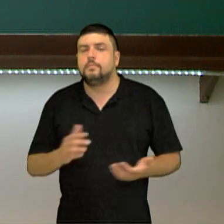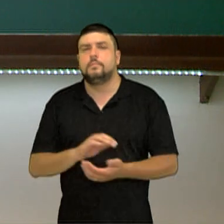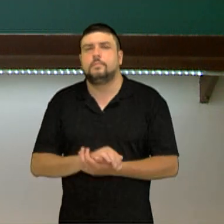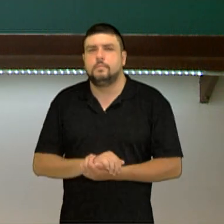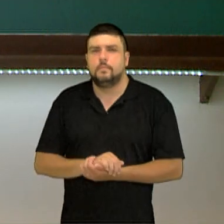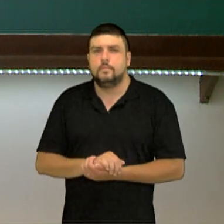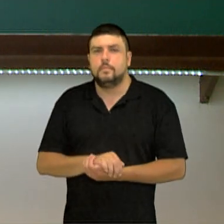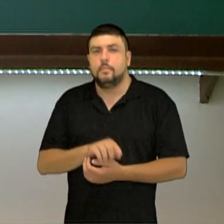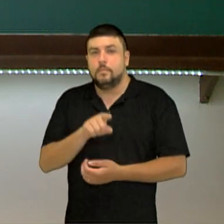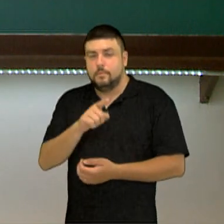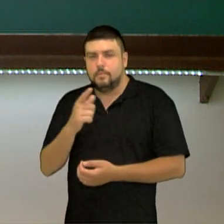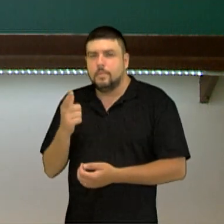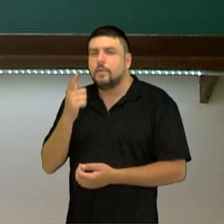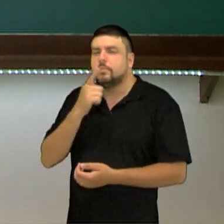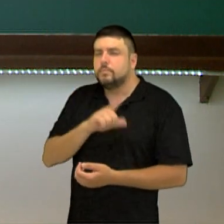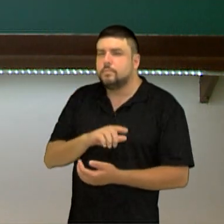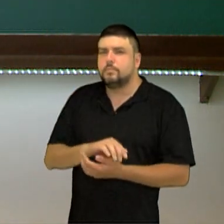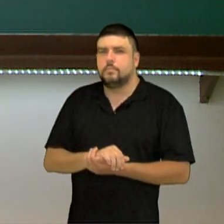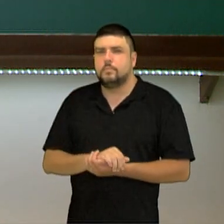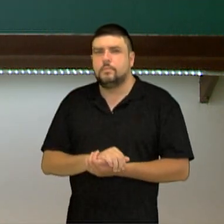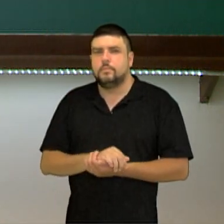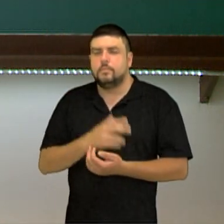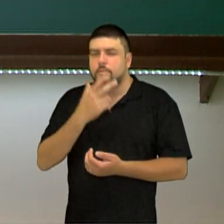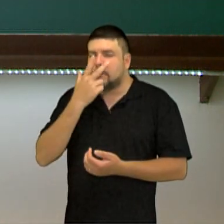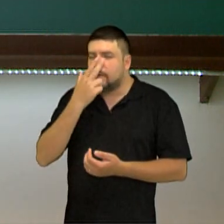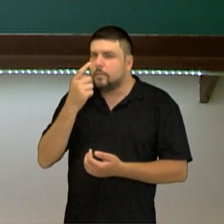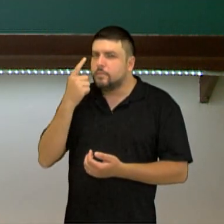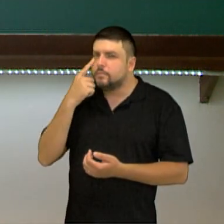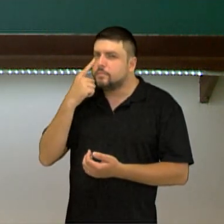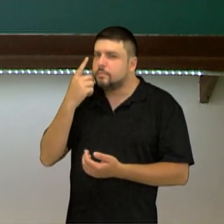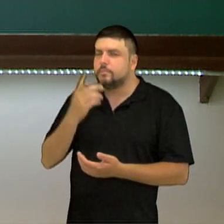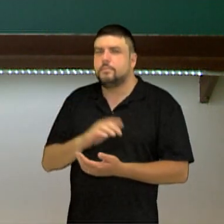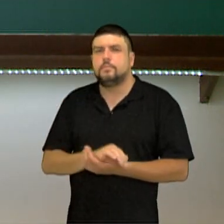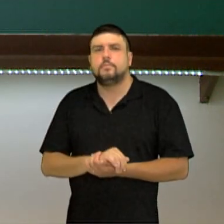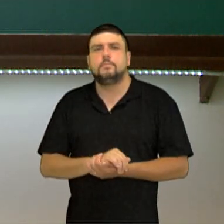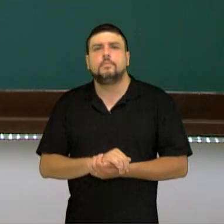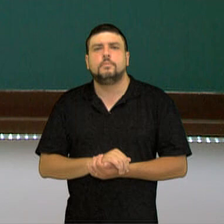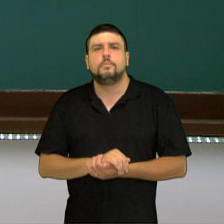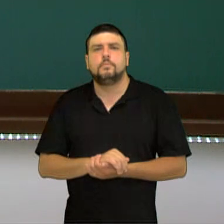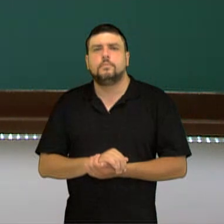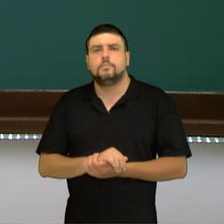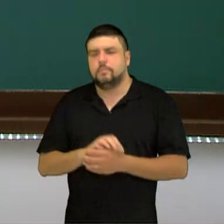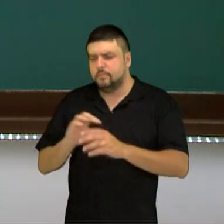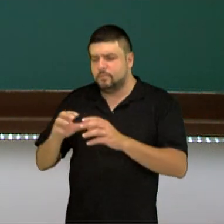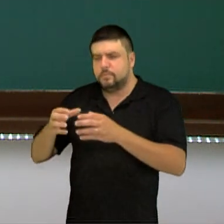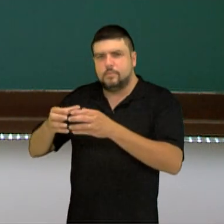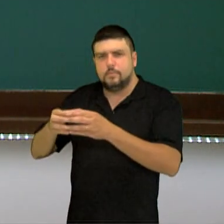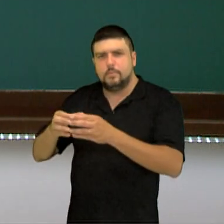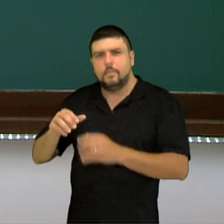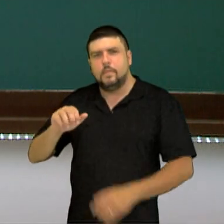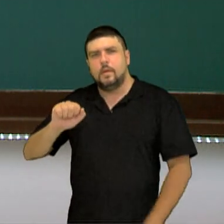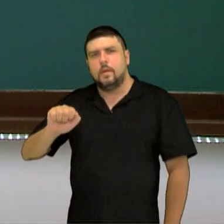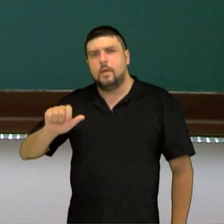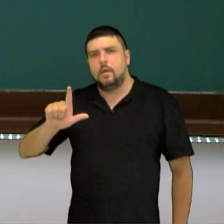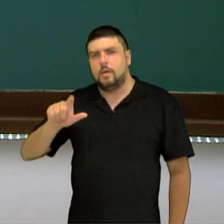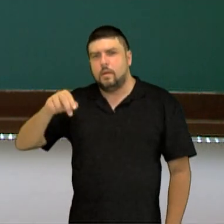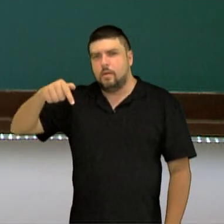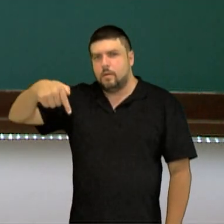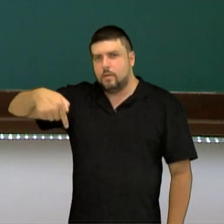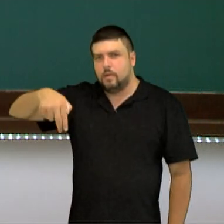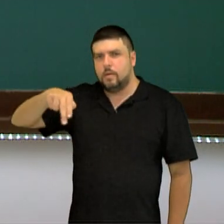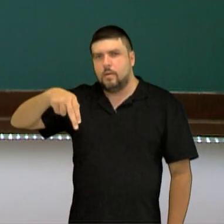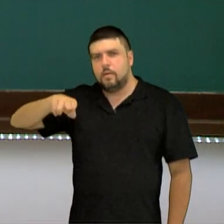Você acertou essa questão? Será? Vamos ver? Quem eram os alquimistas da Idade